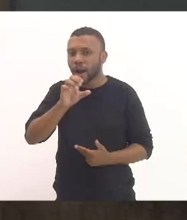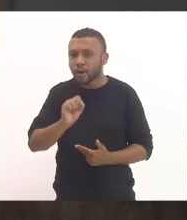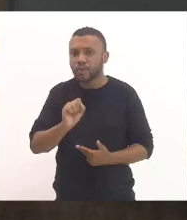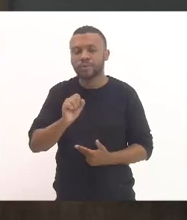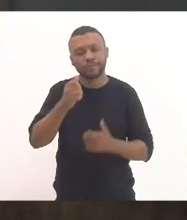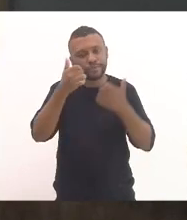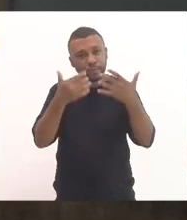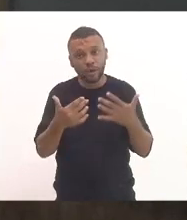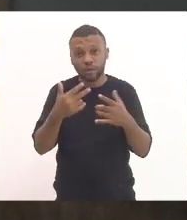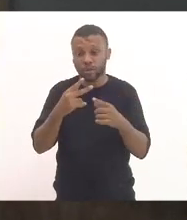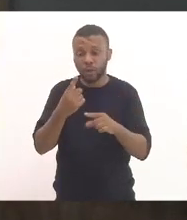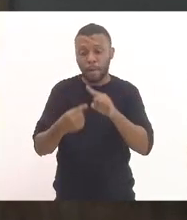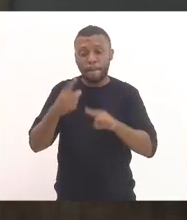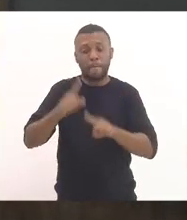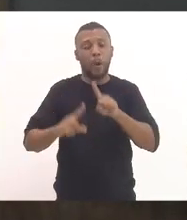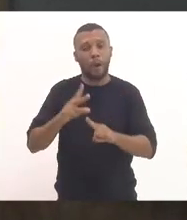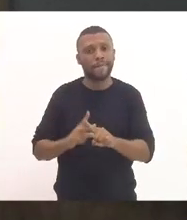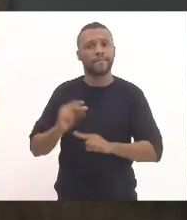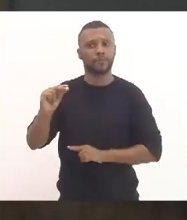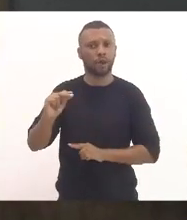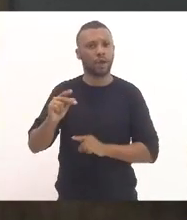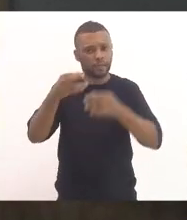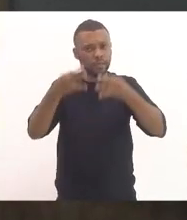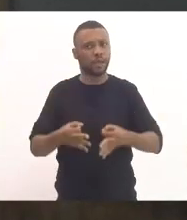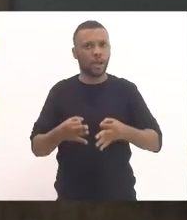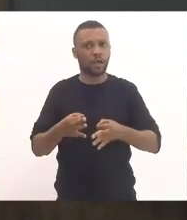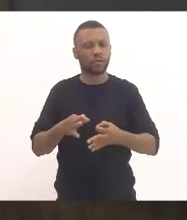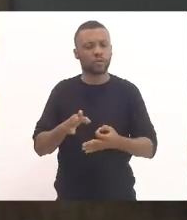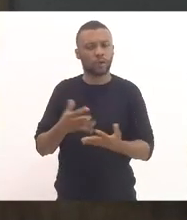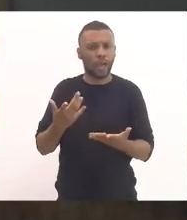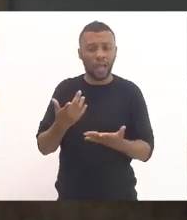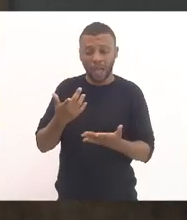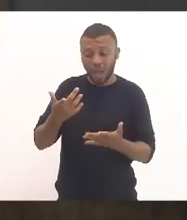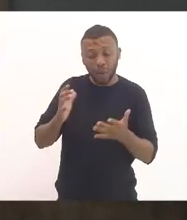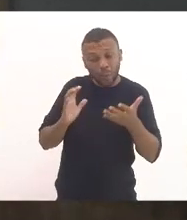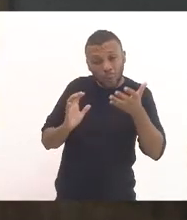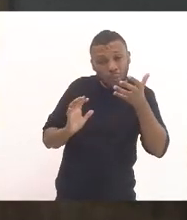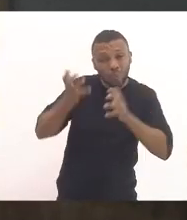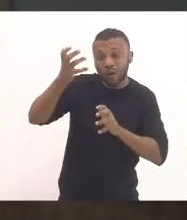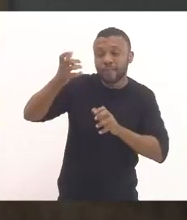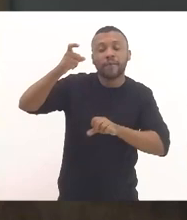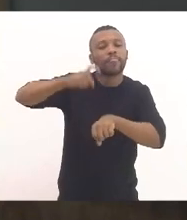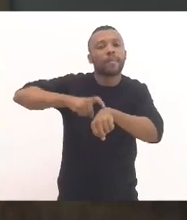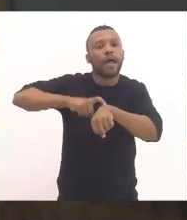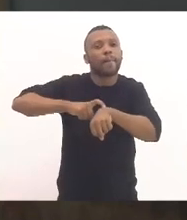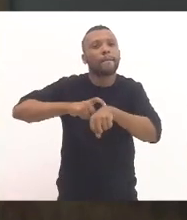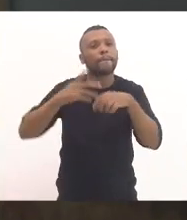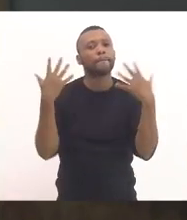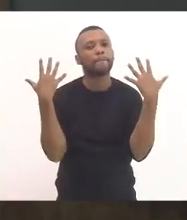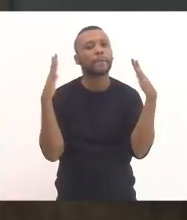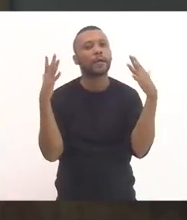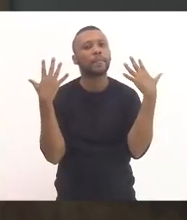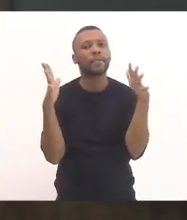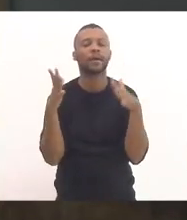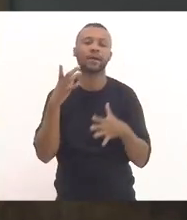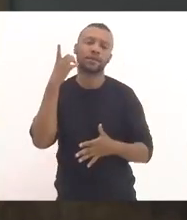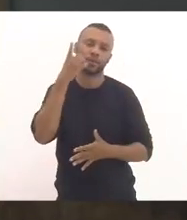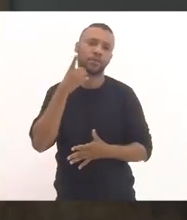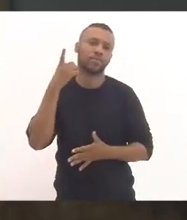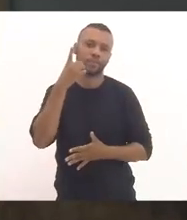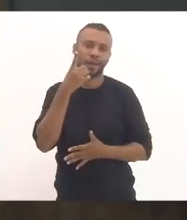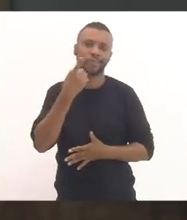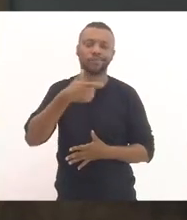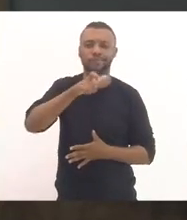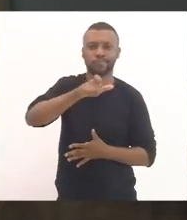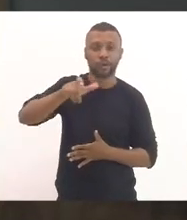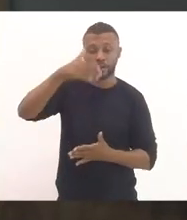e isso é uma vitória realmente uma vitória é um novo tempo Parabéns os deputados e os